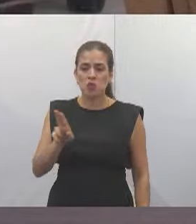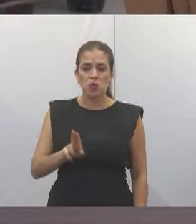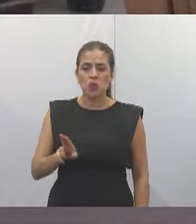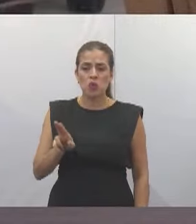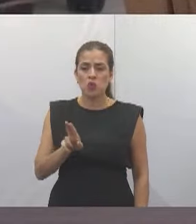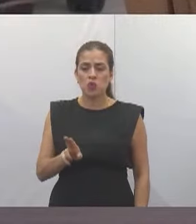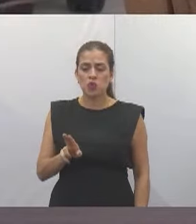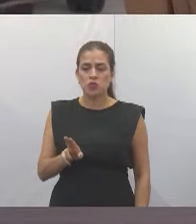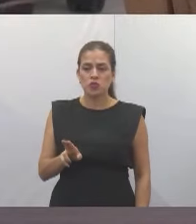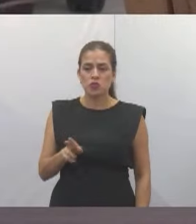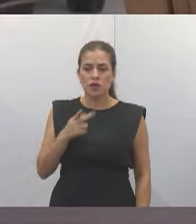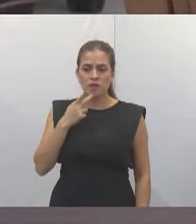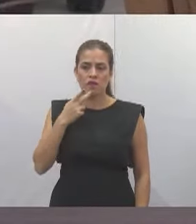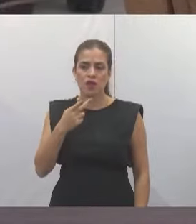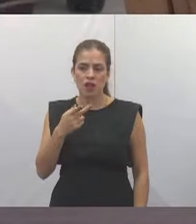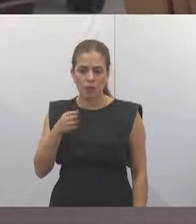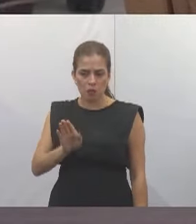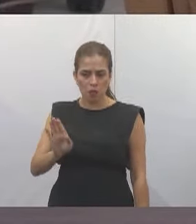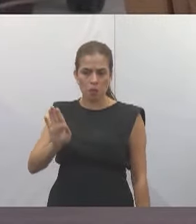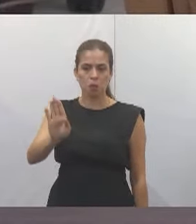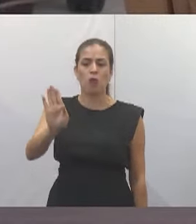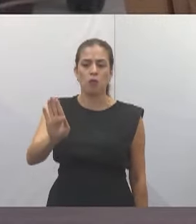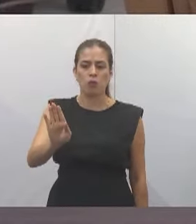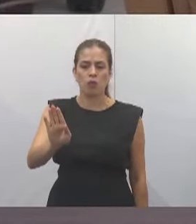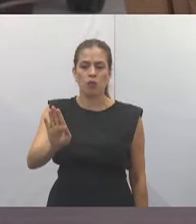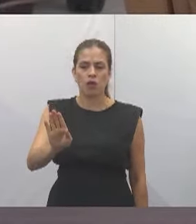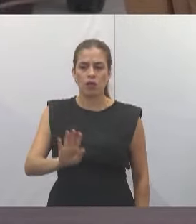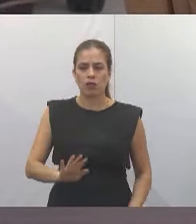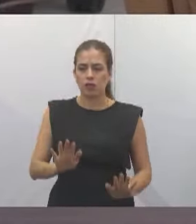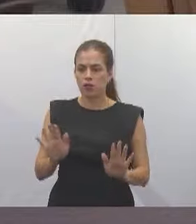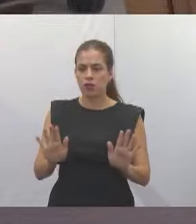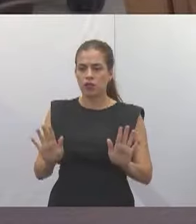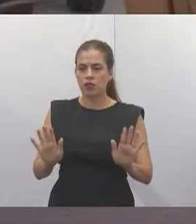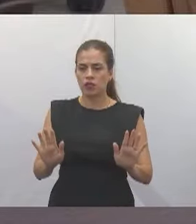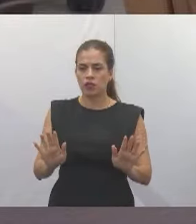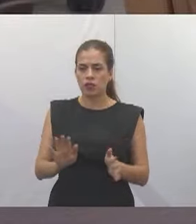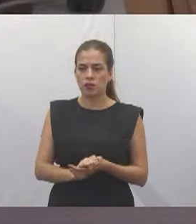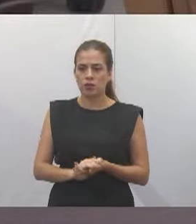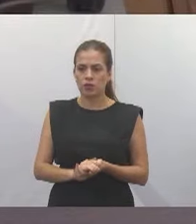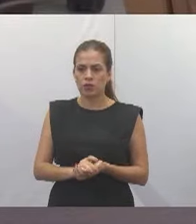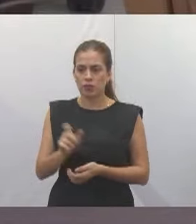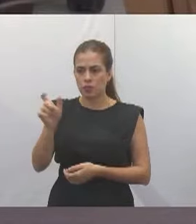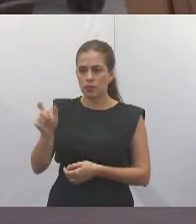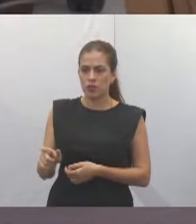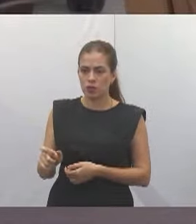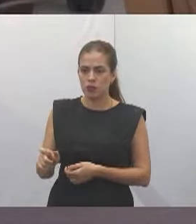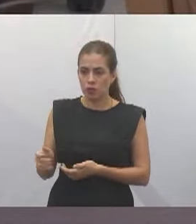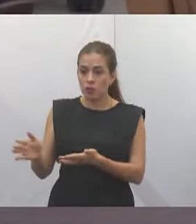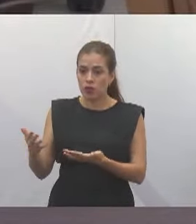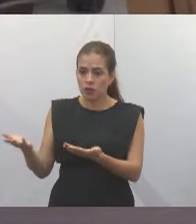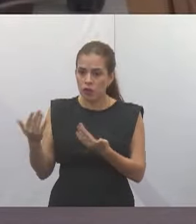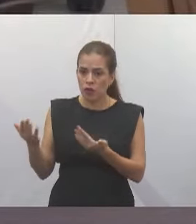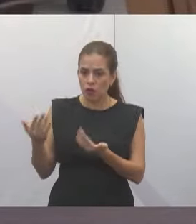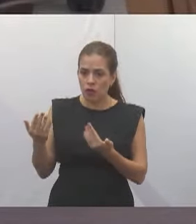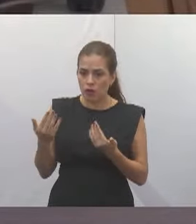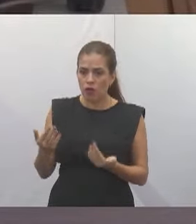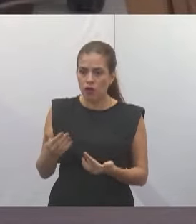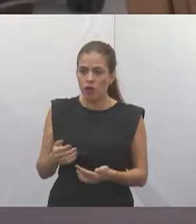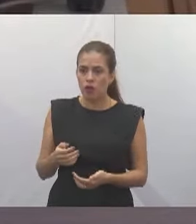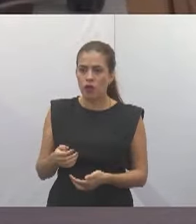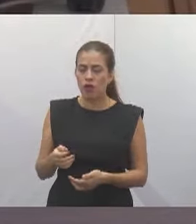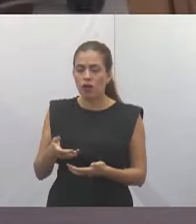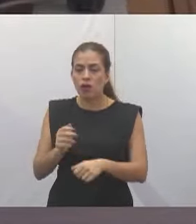não, como dizem, né, não dou minha carteirada, eu dou carteirada talvez não para o munícipe, eu fico insistindo para o munícipe, né? Olha,